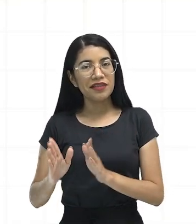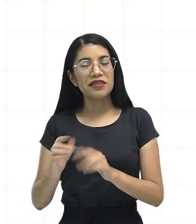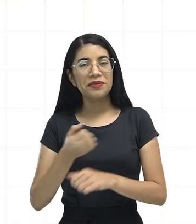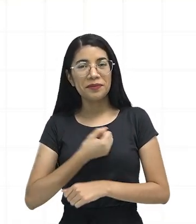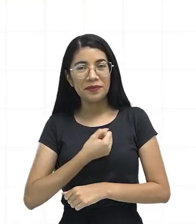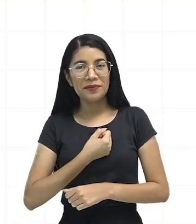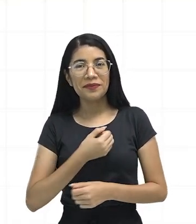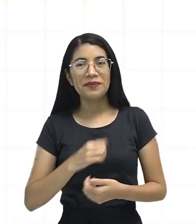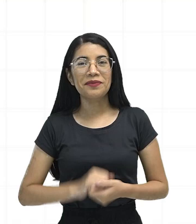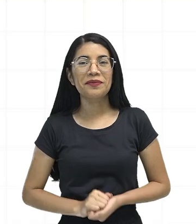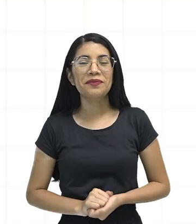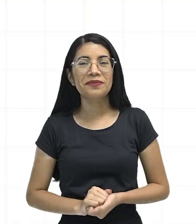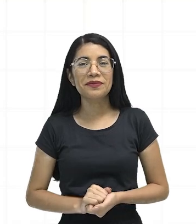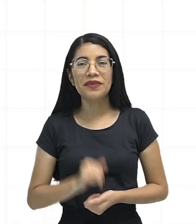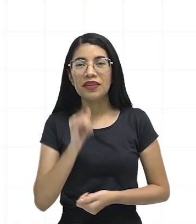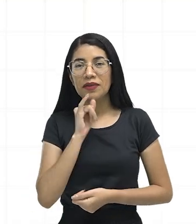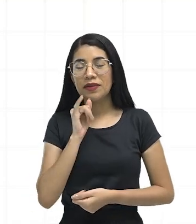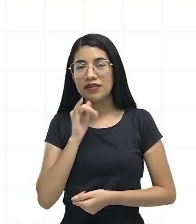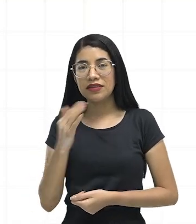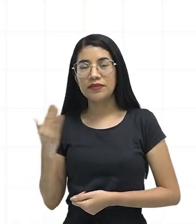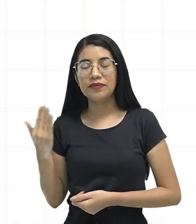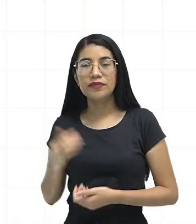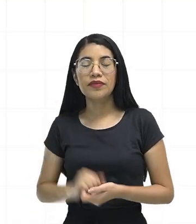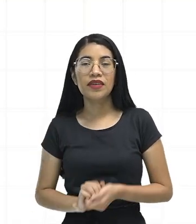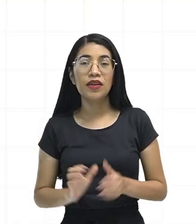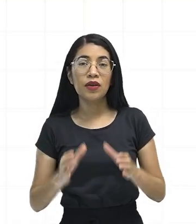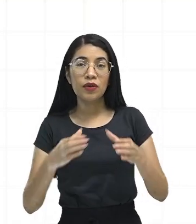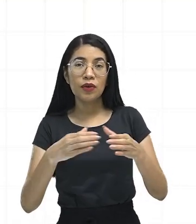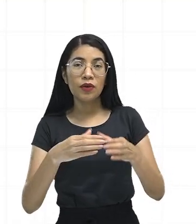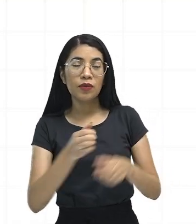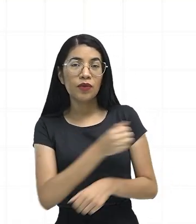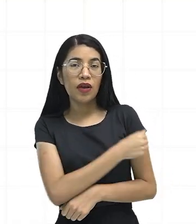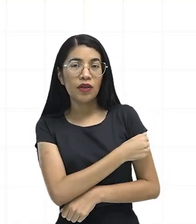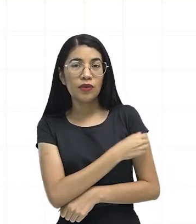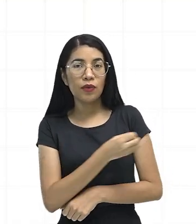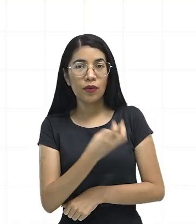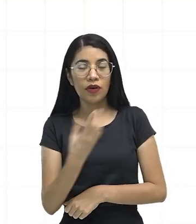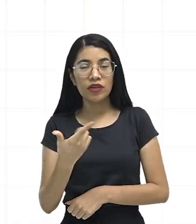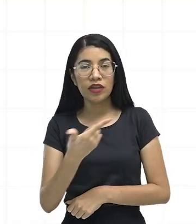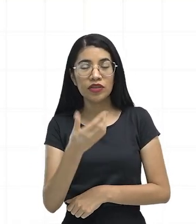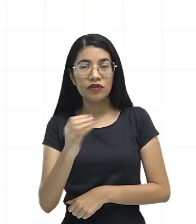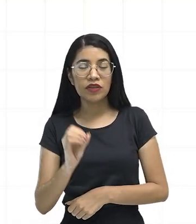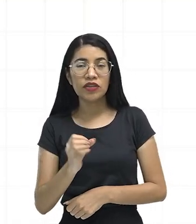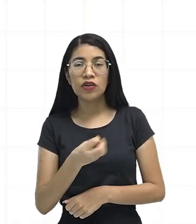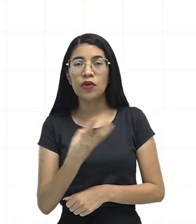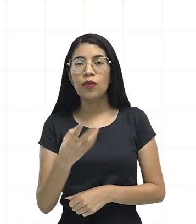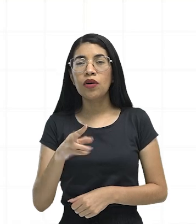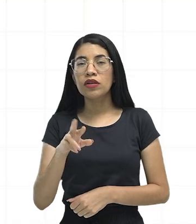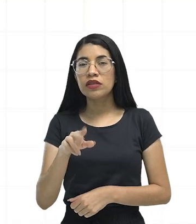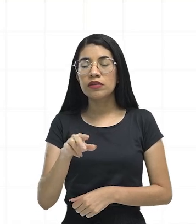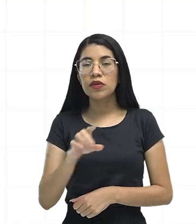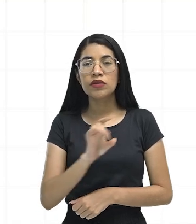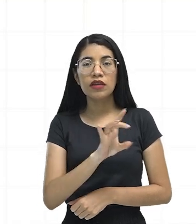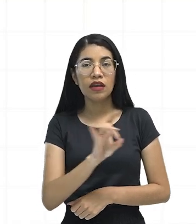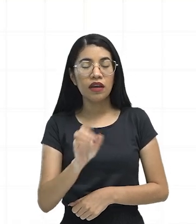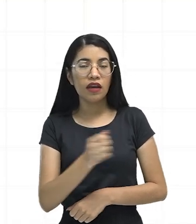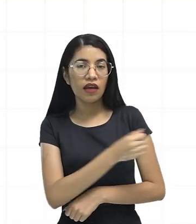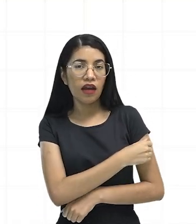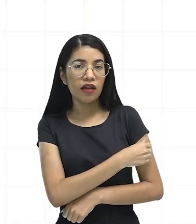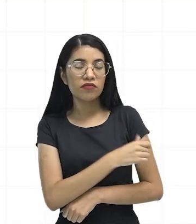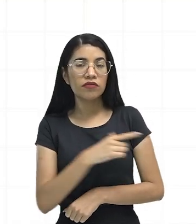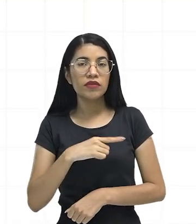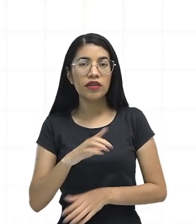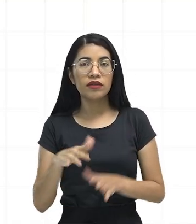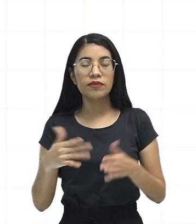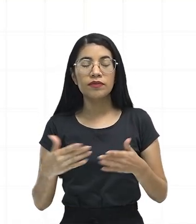Olha esse exemplo. Em uma turma de 20 alunos, a quantidade de irmãos que cada aluno tem é